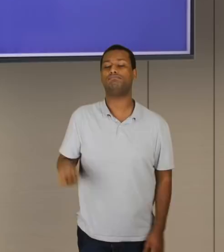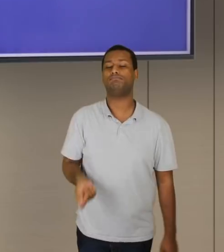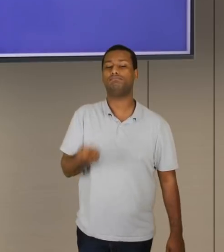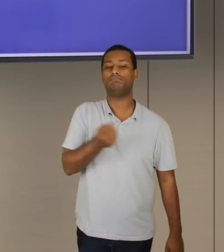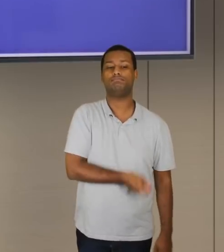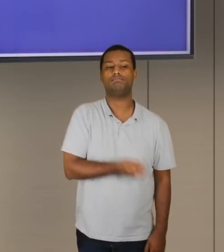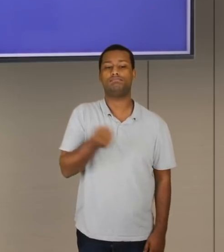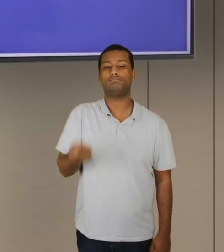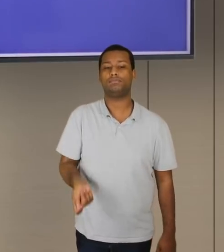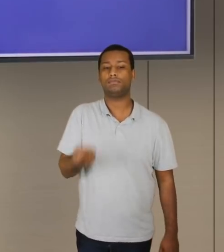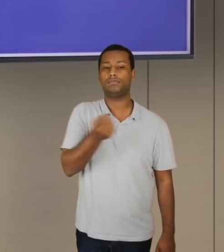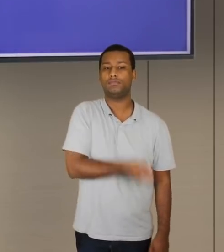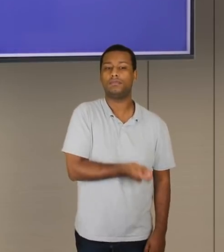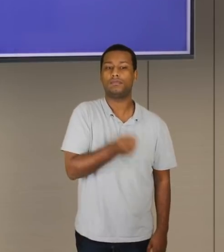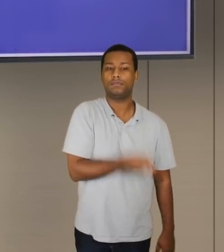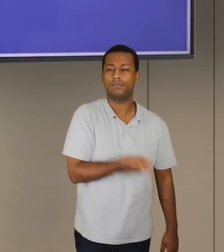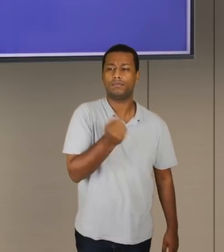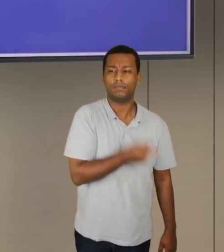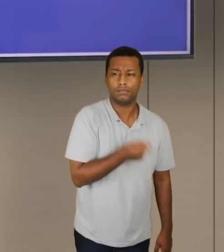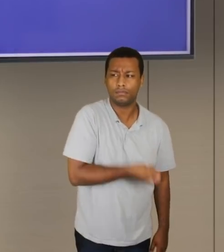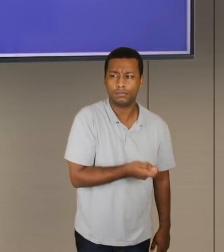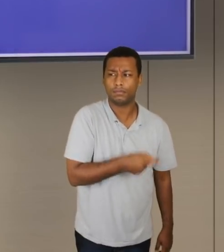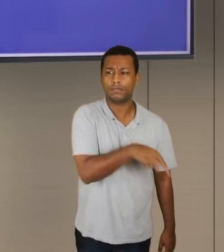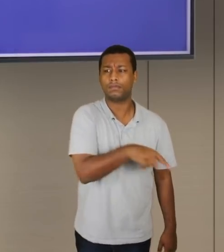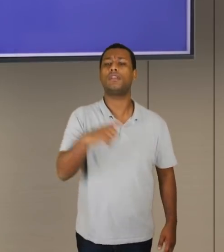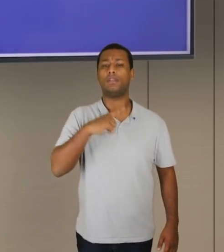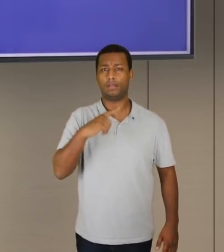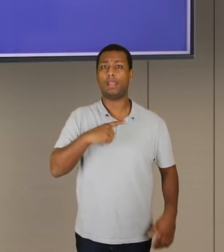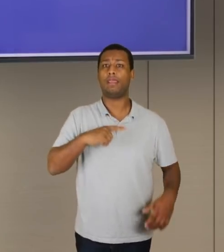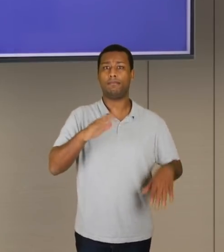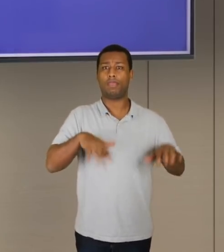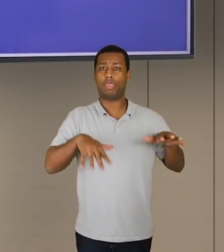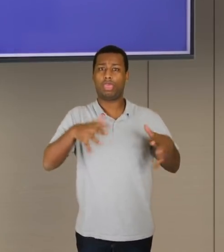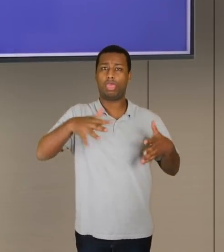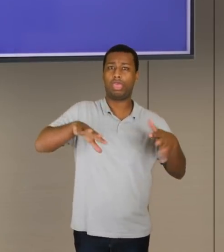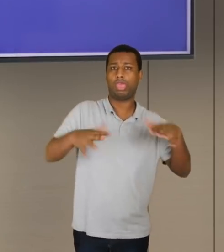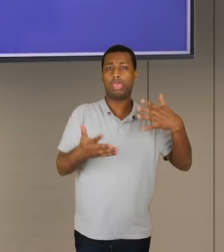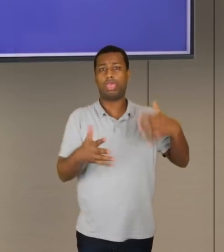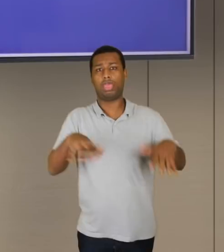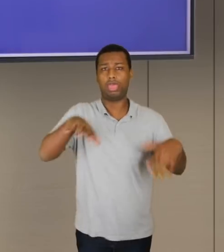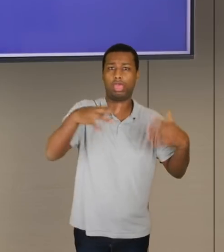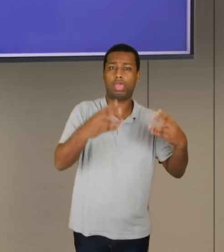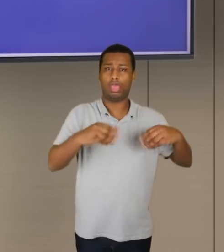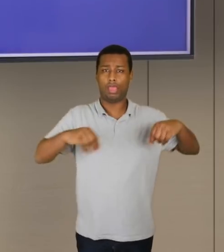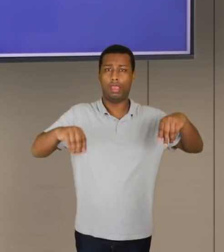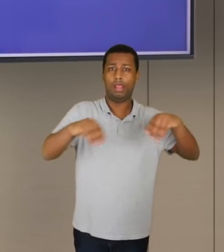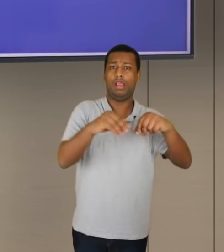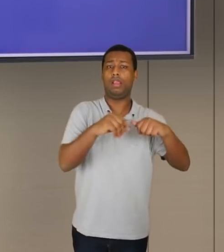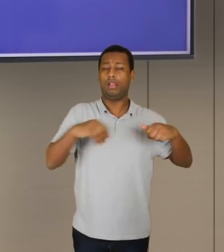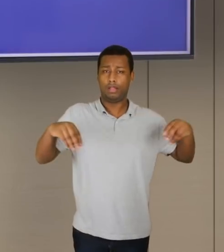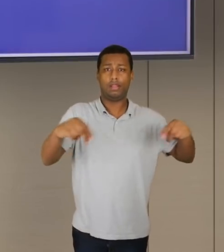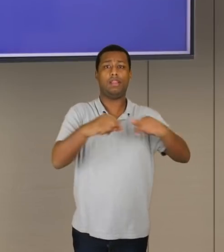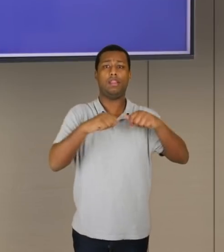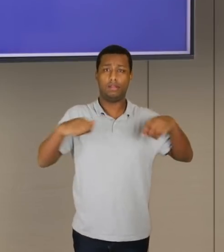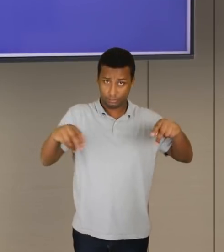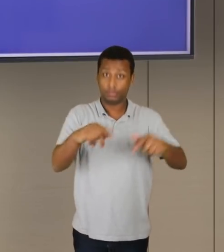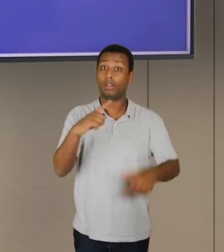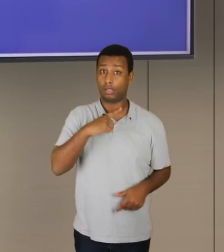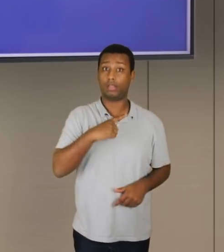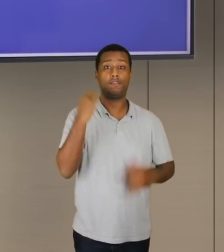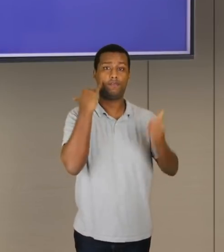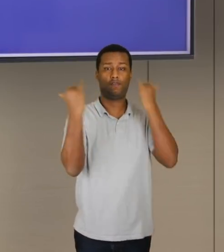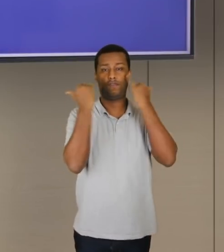Existe um acetato, um plástico colorido, um acetato amarelo, que quando você coloca sobre o